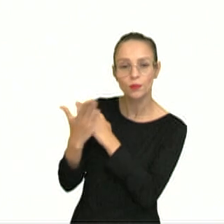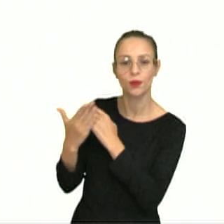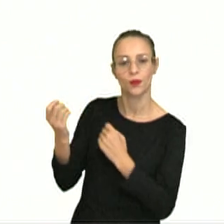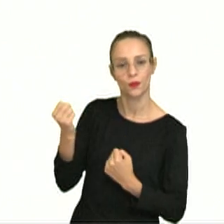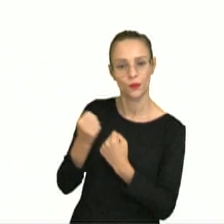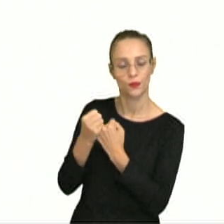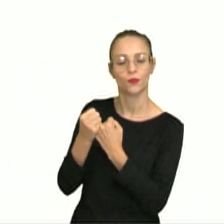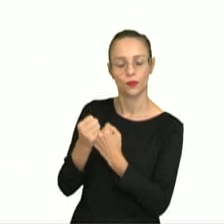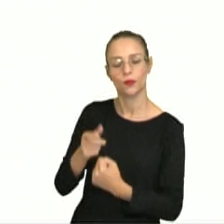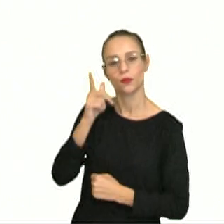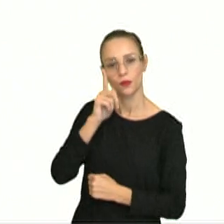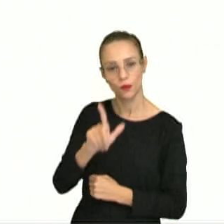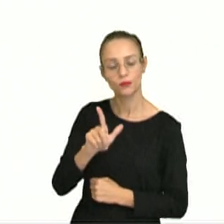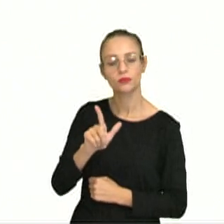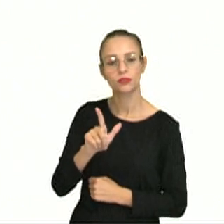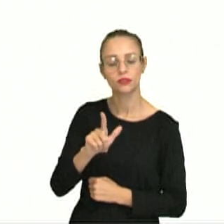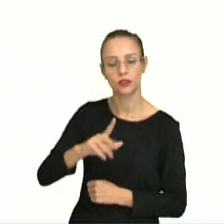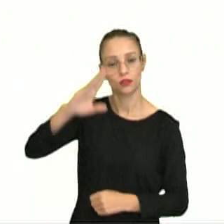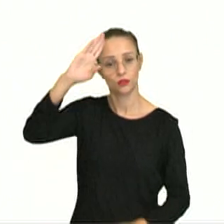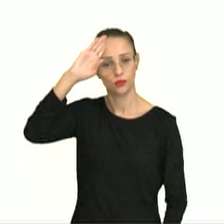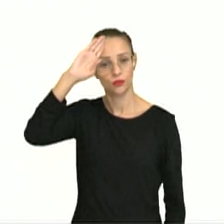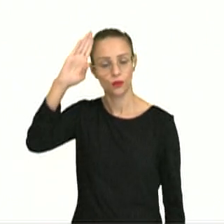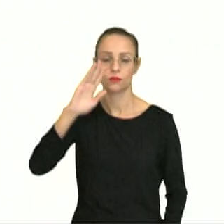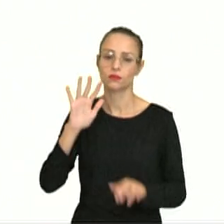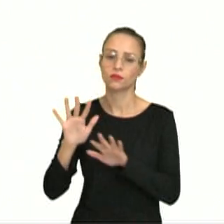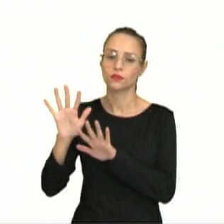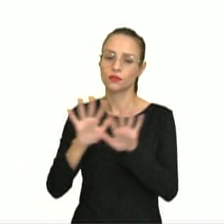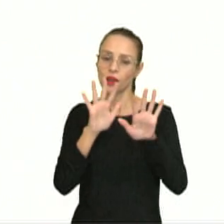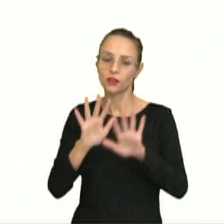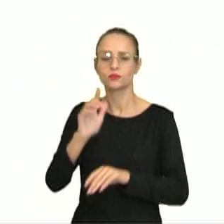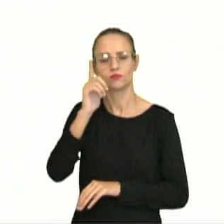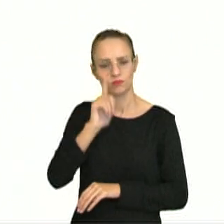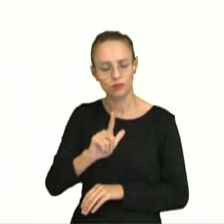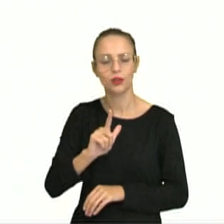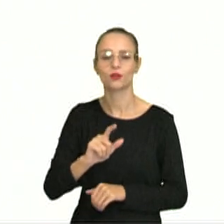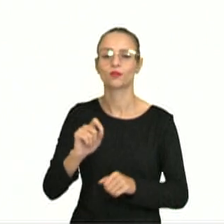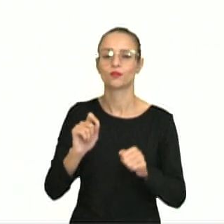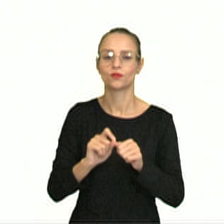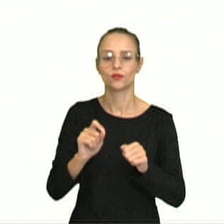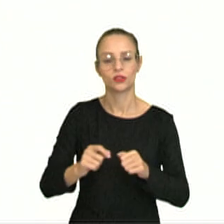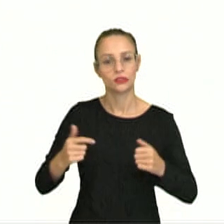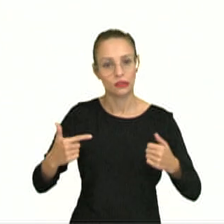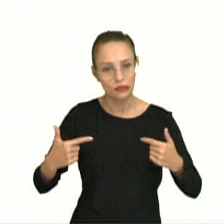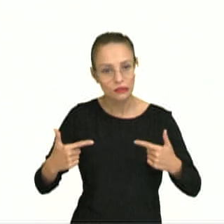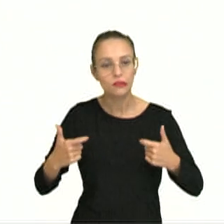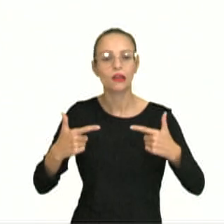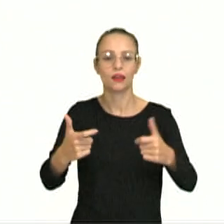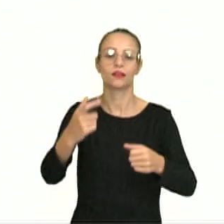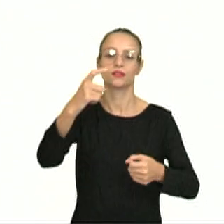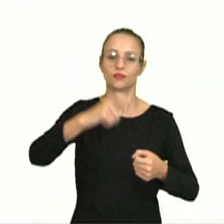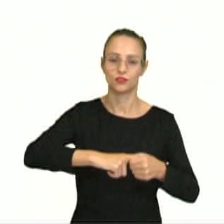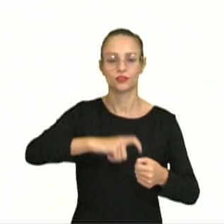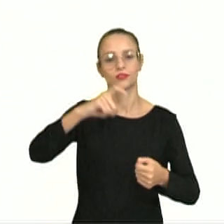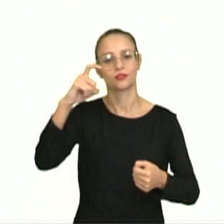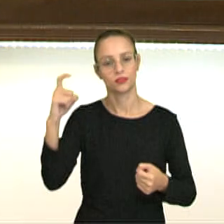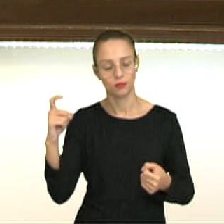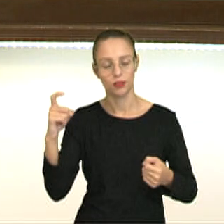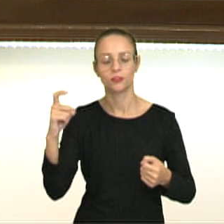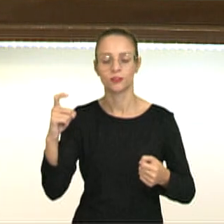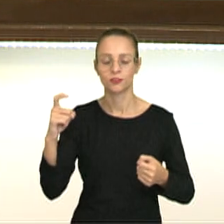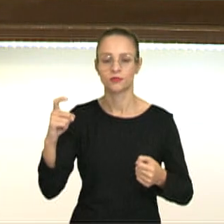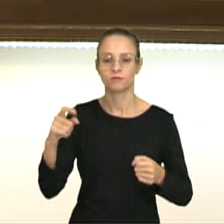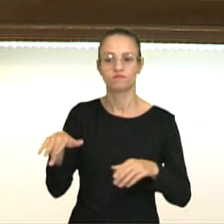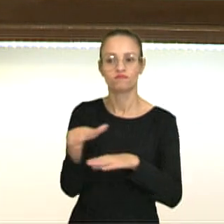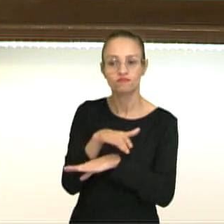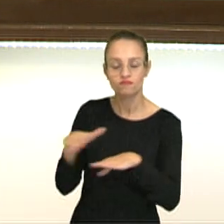de conseguir soldados, conseguir armamentos para conseguir fazer uma guerra de independência, né, para conseguir